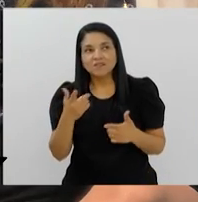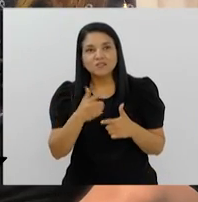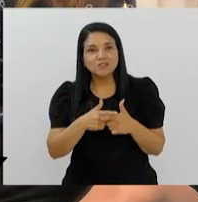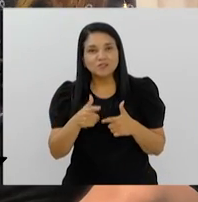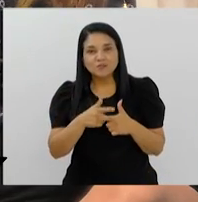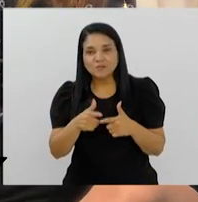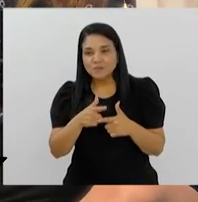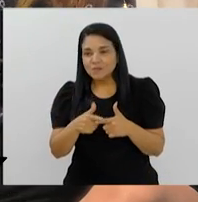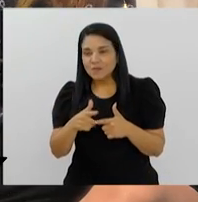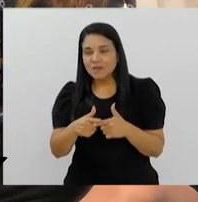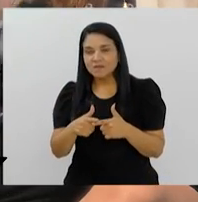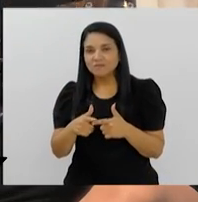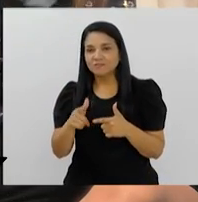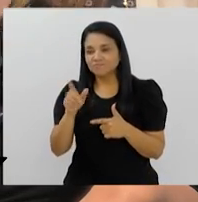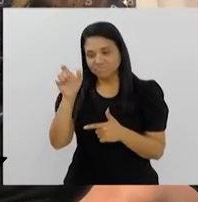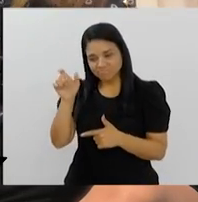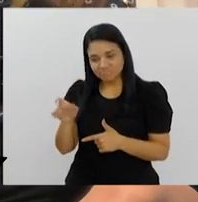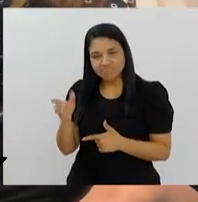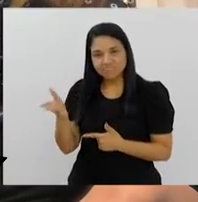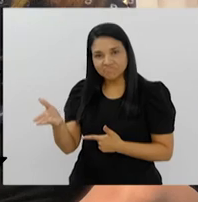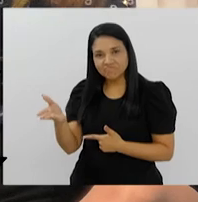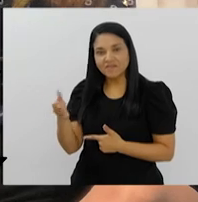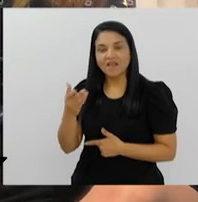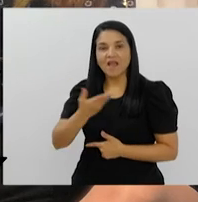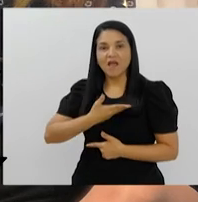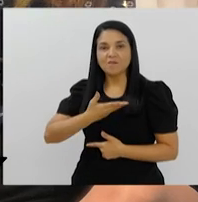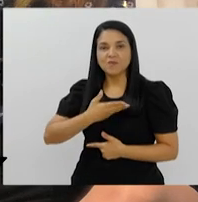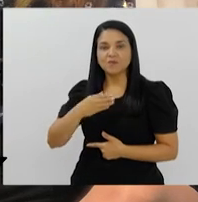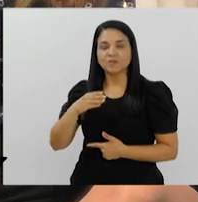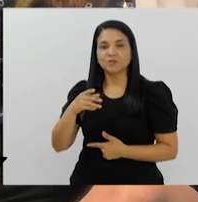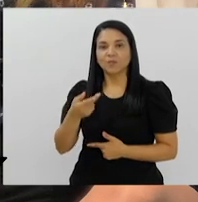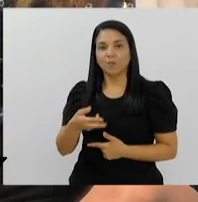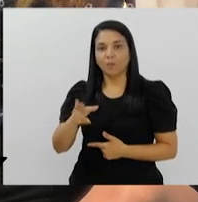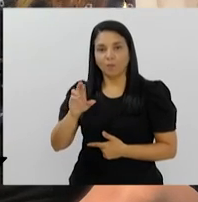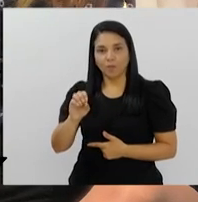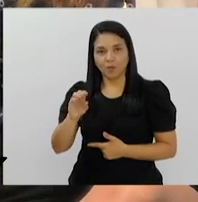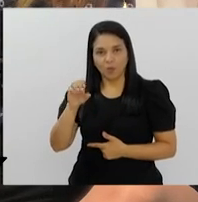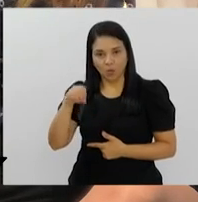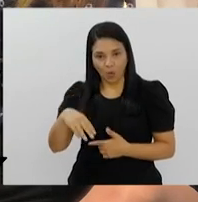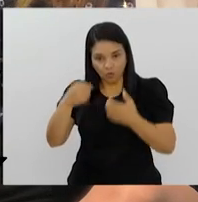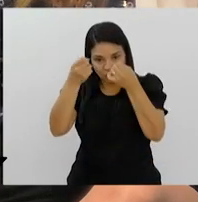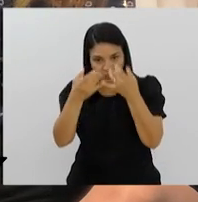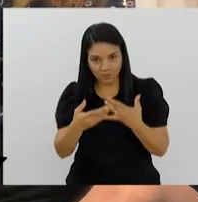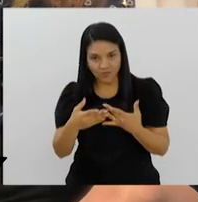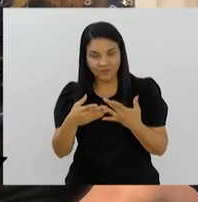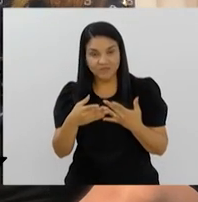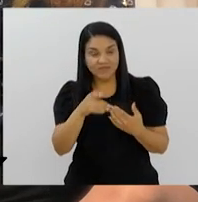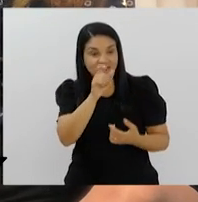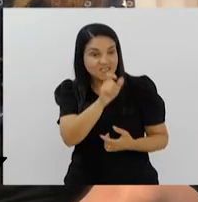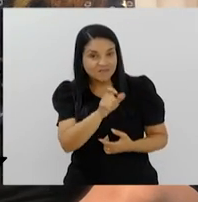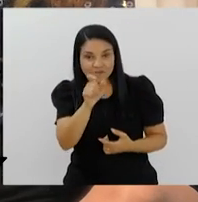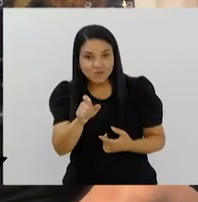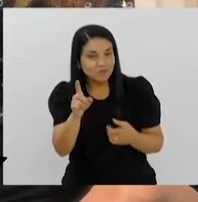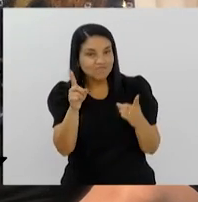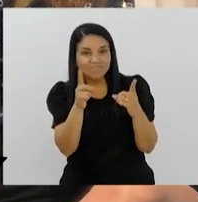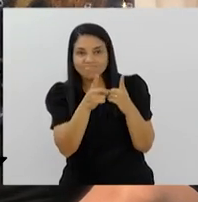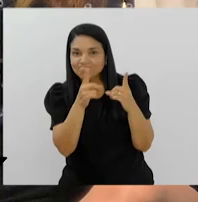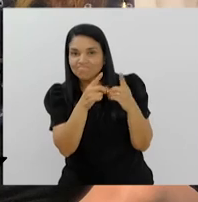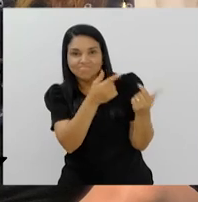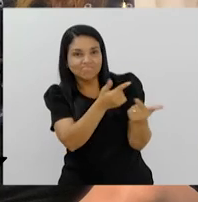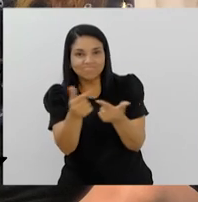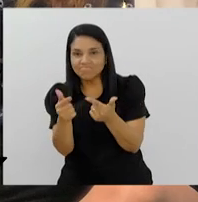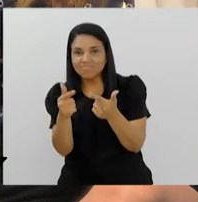pelo nosso nosso querido amigo aqui do Procom foi as pessoas não são atendidas pelas